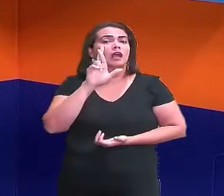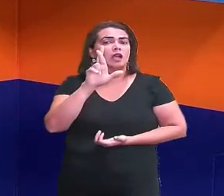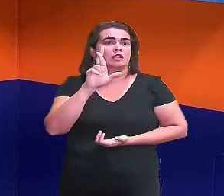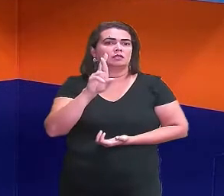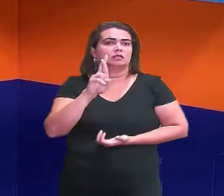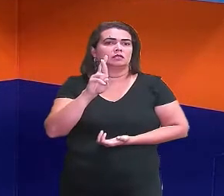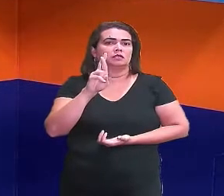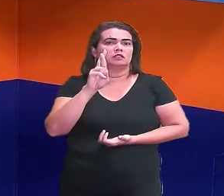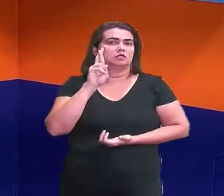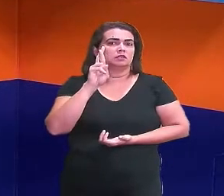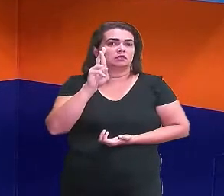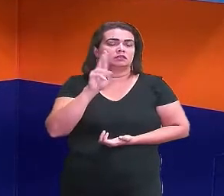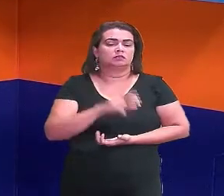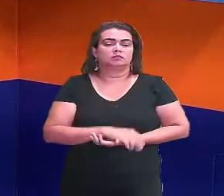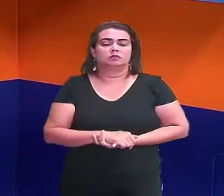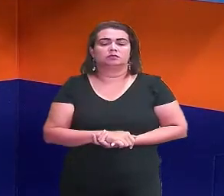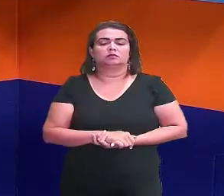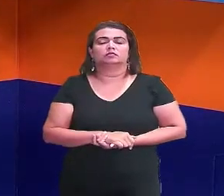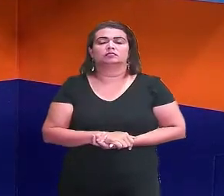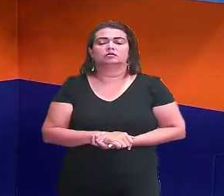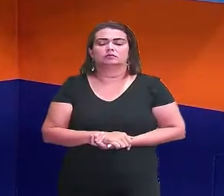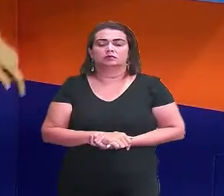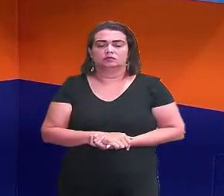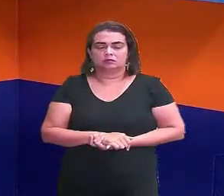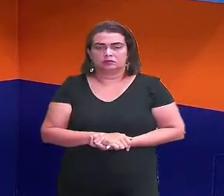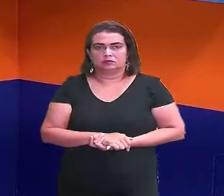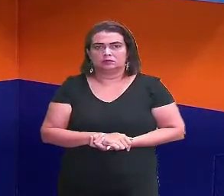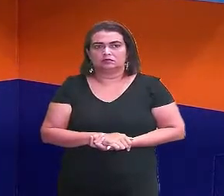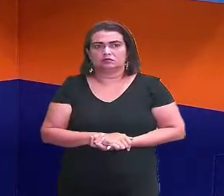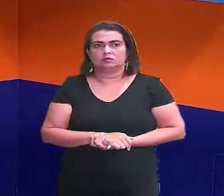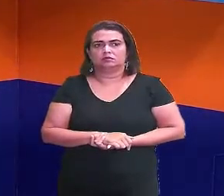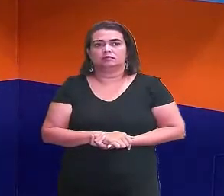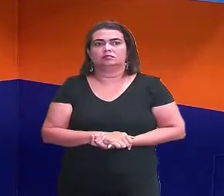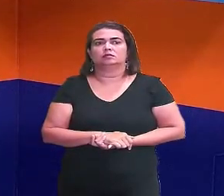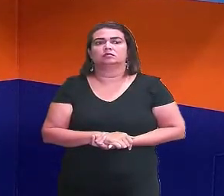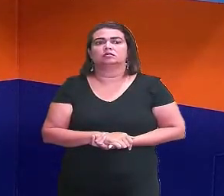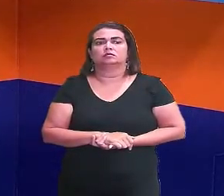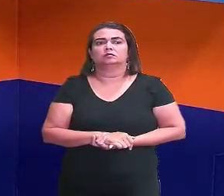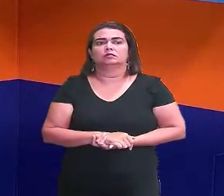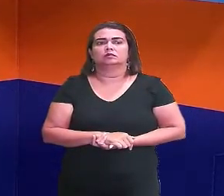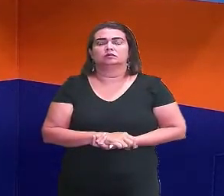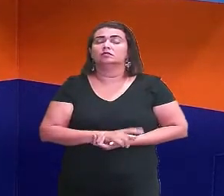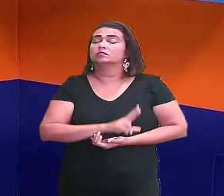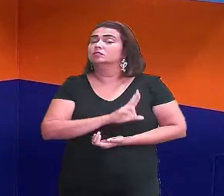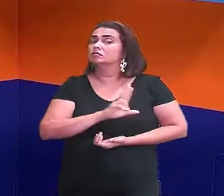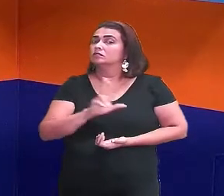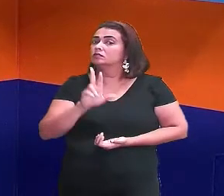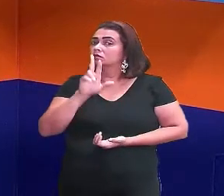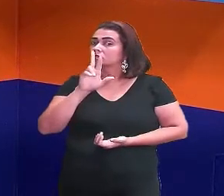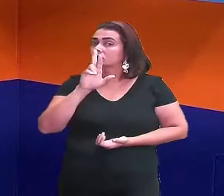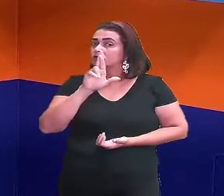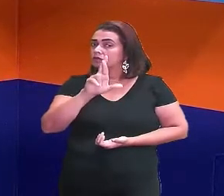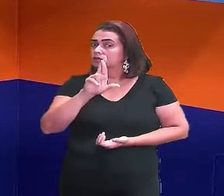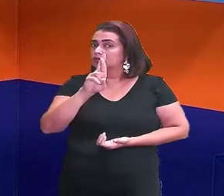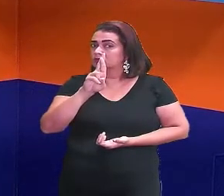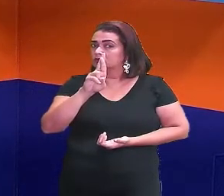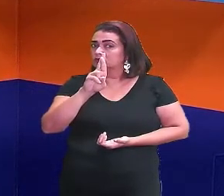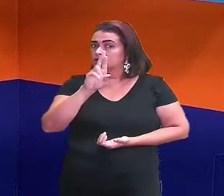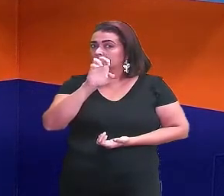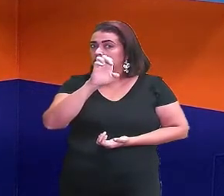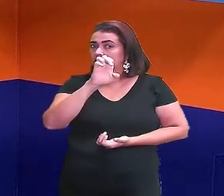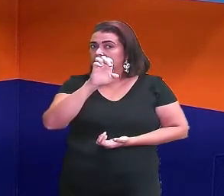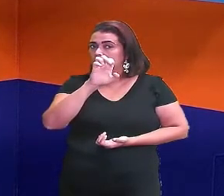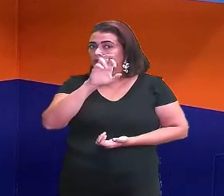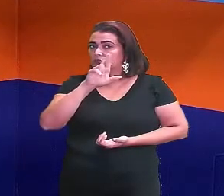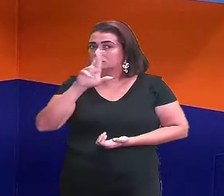dessa letrinha que está aparecendo aqui? Letrinha R. R de